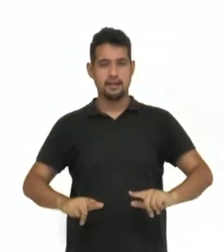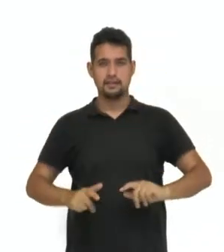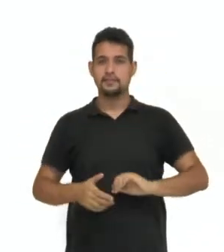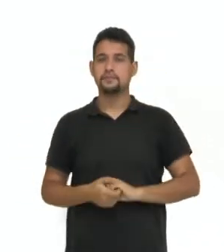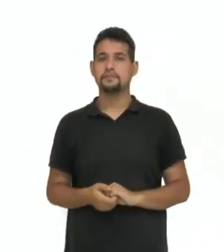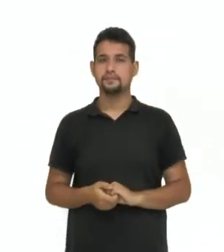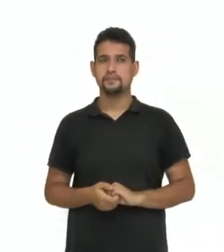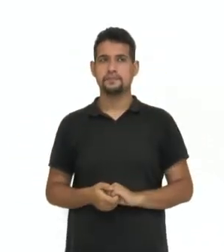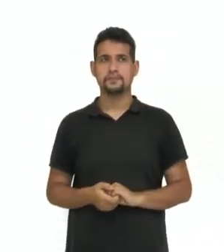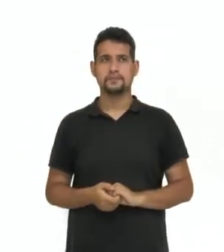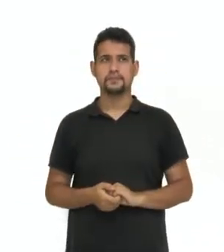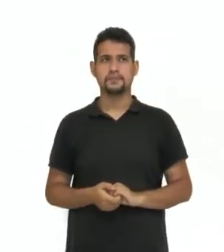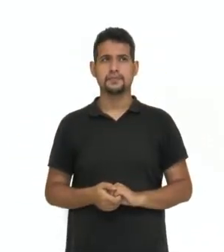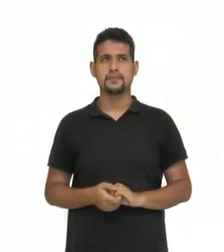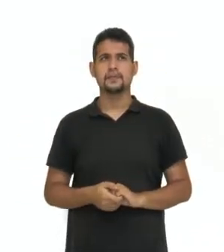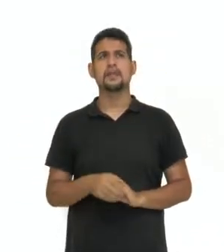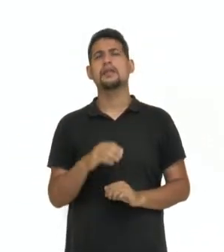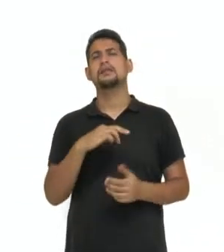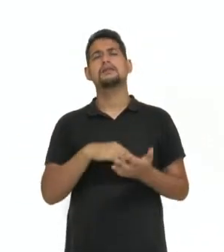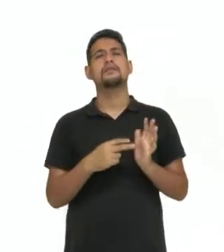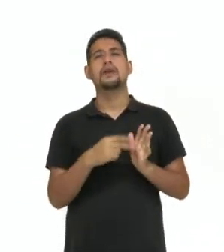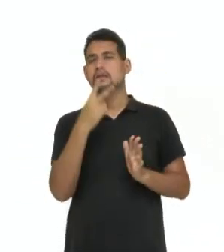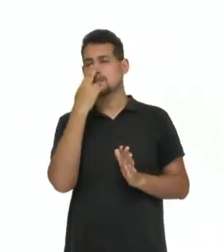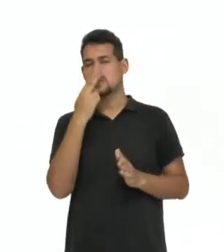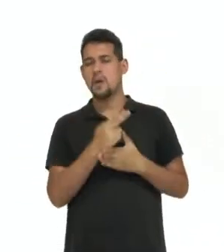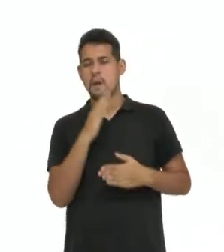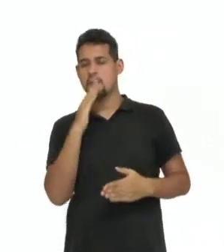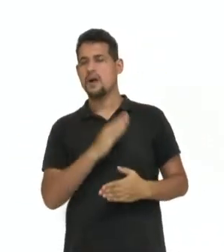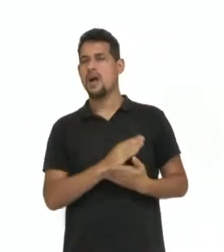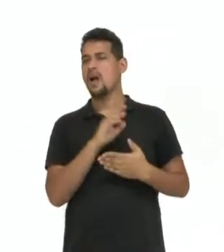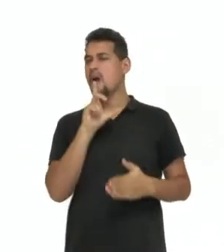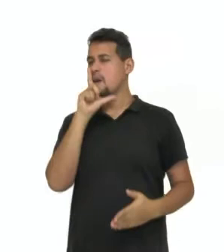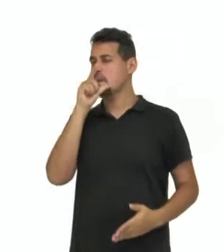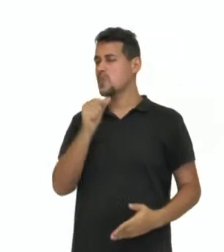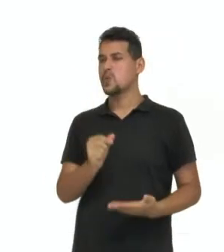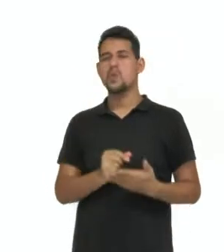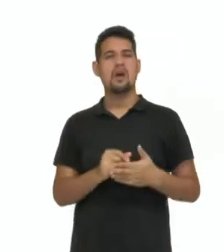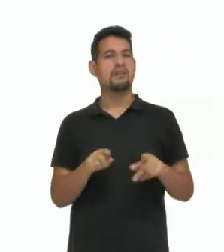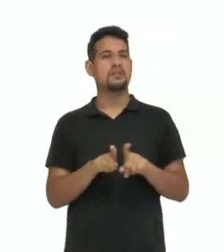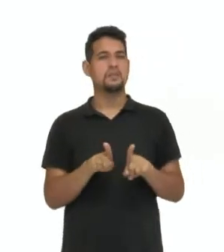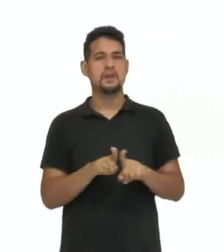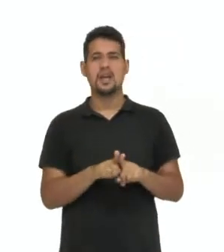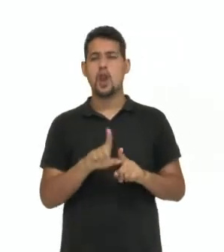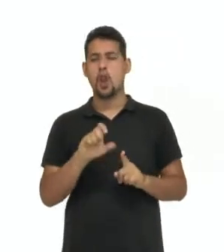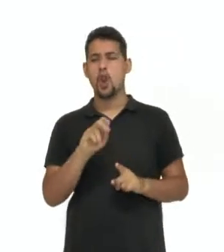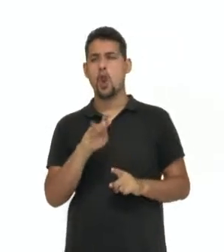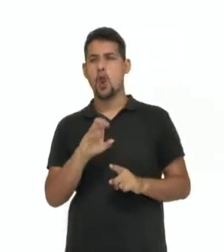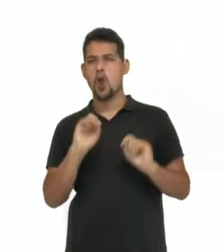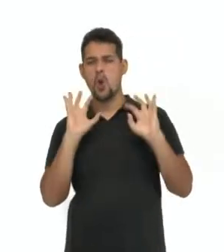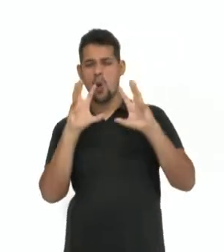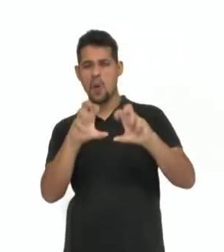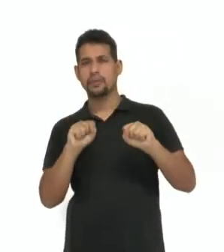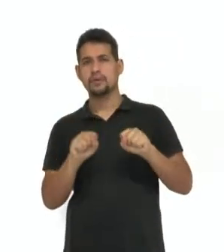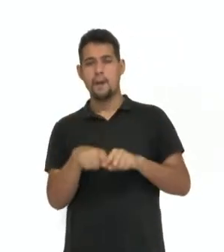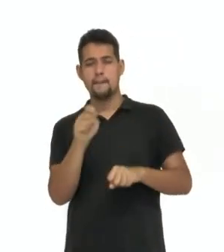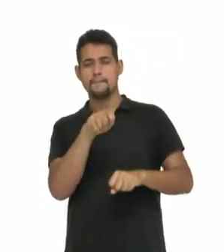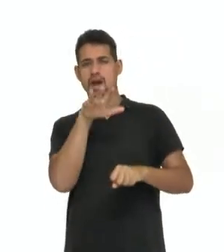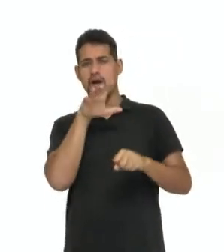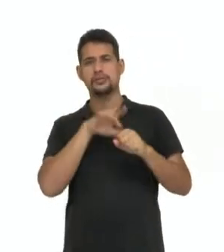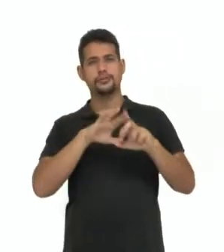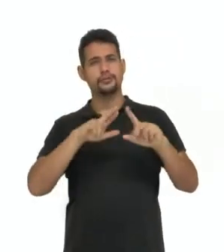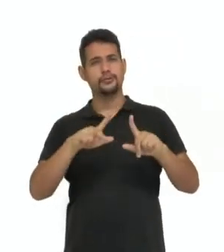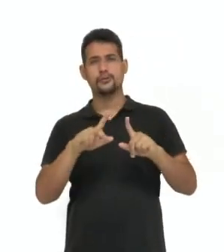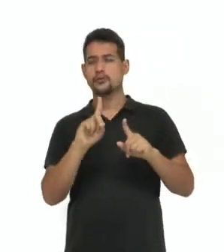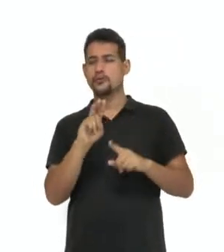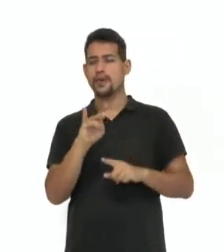cavalheiro. Villanos, os vilãos, bruja, madrastra, lobo, mágicos, hada,